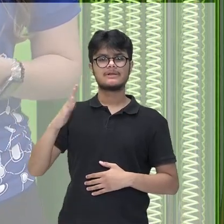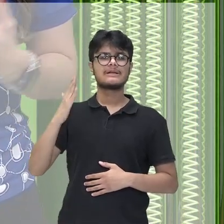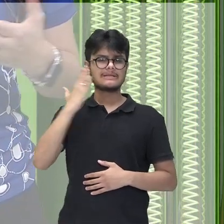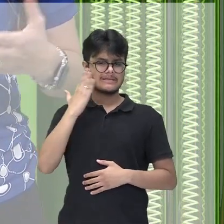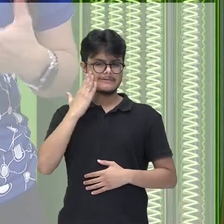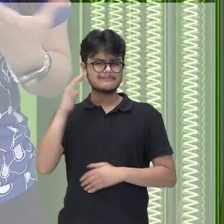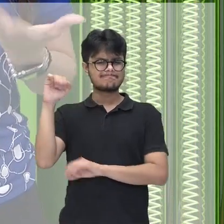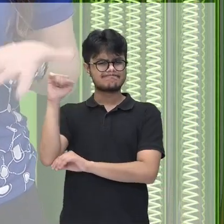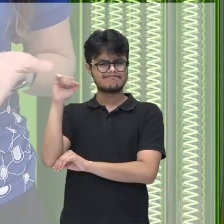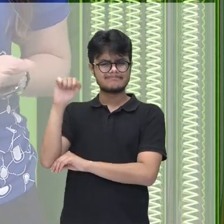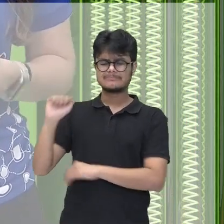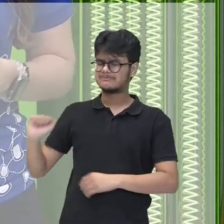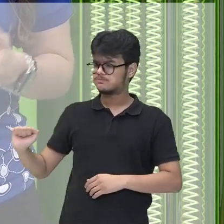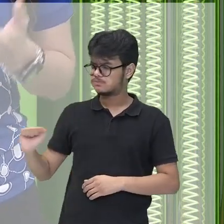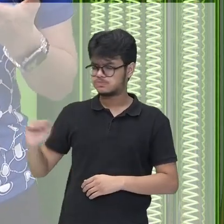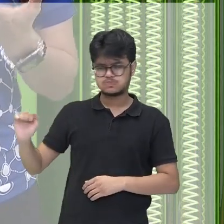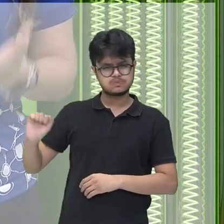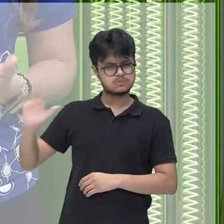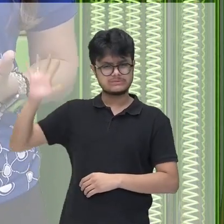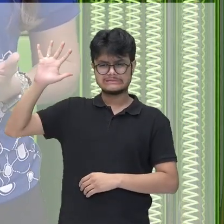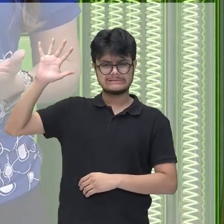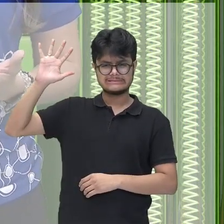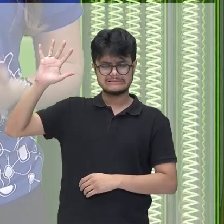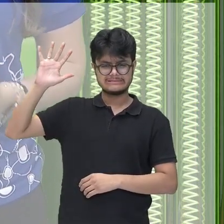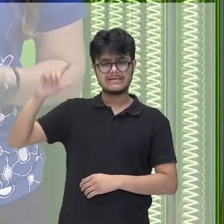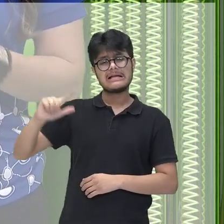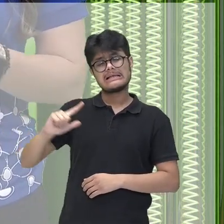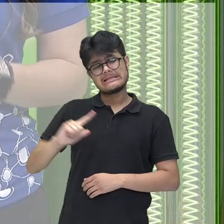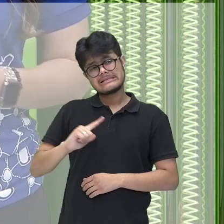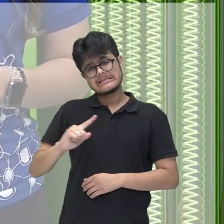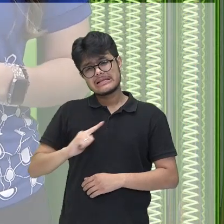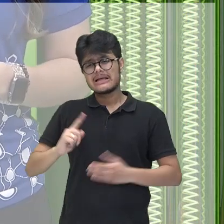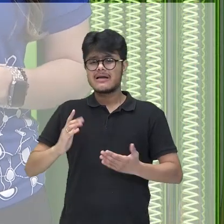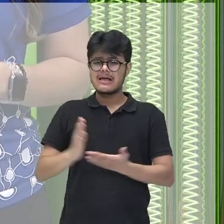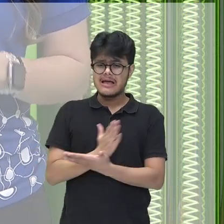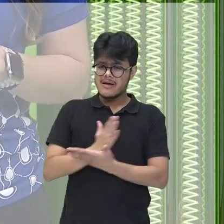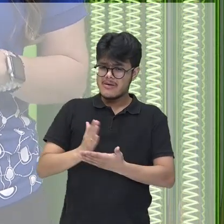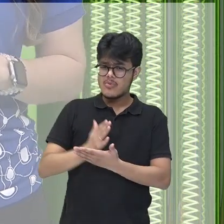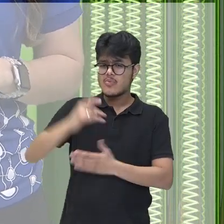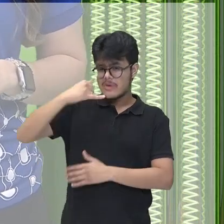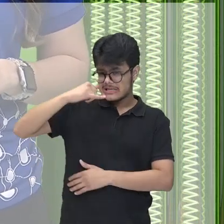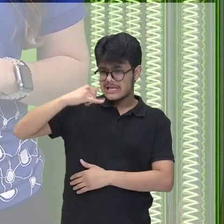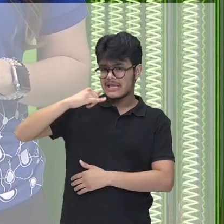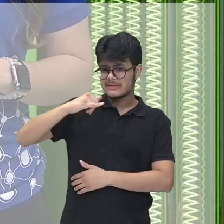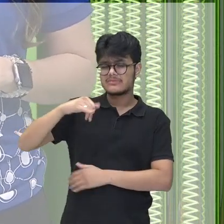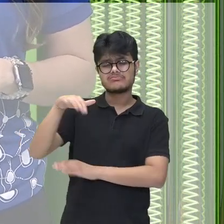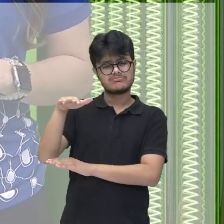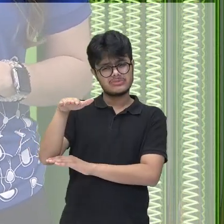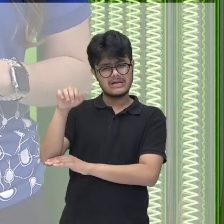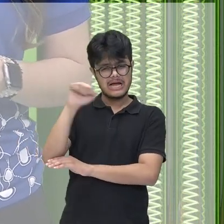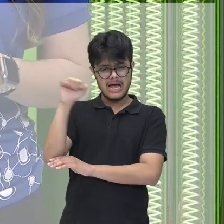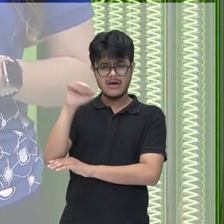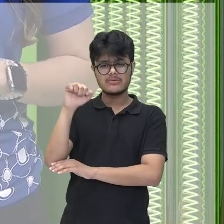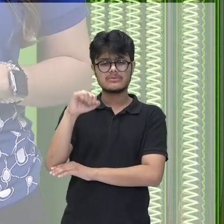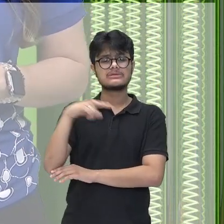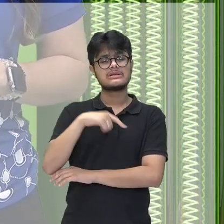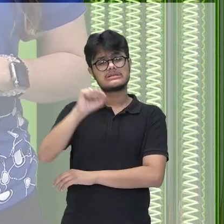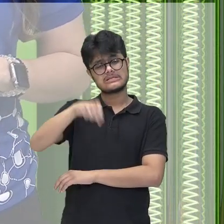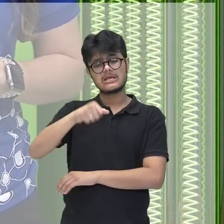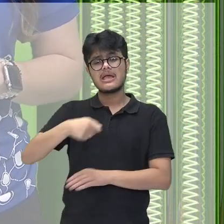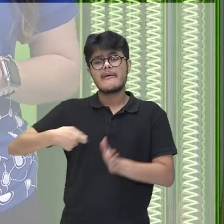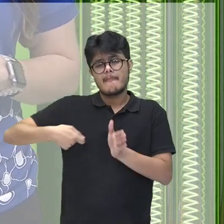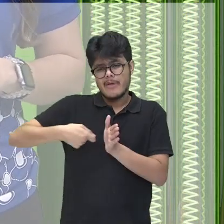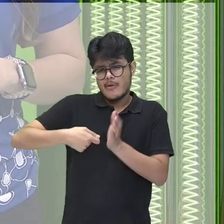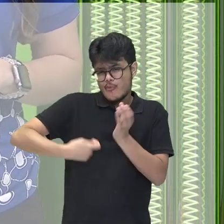carro elétrico ele é muito caro. Já existem carros totalmente elétricos que só precisam